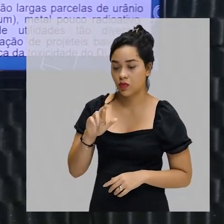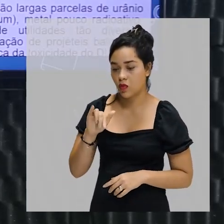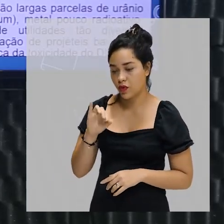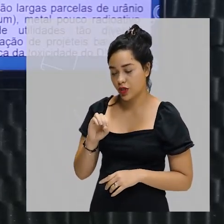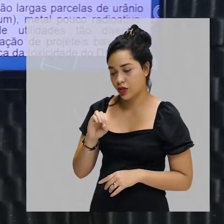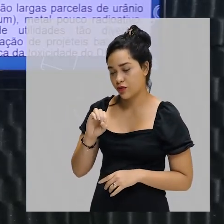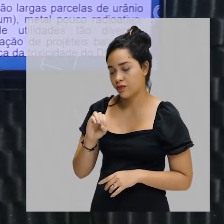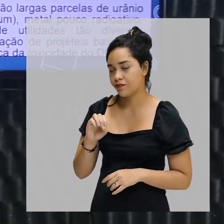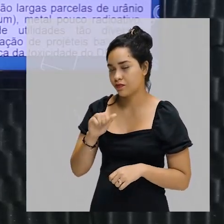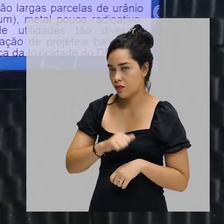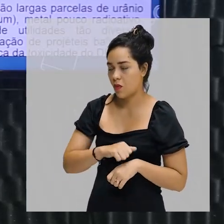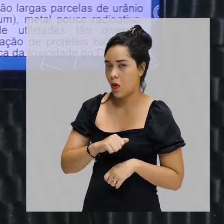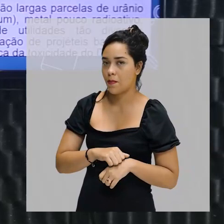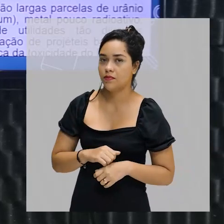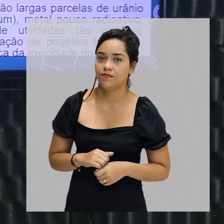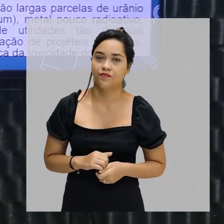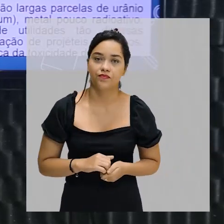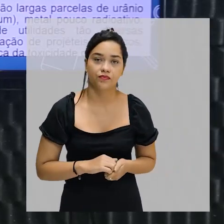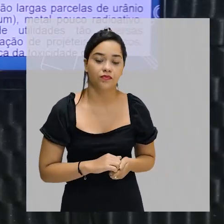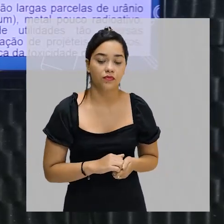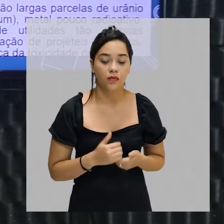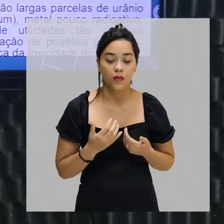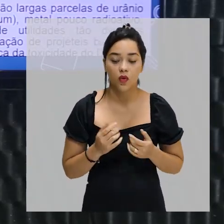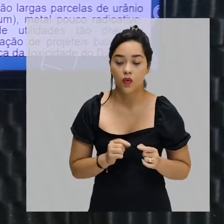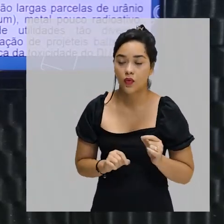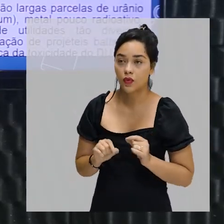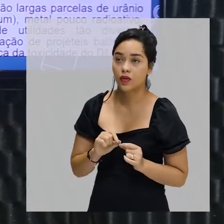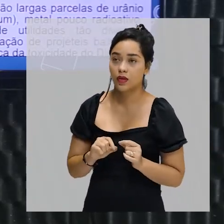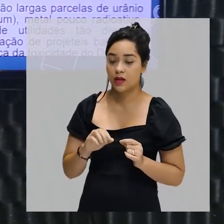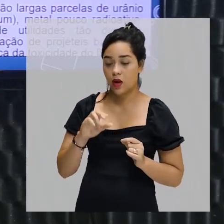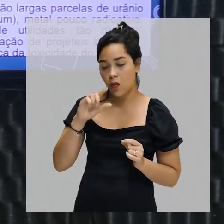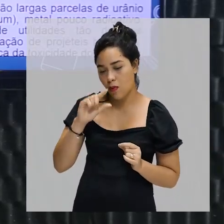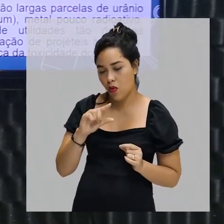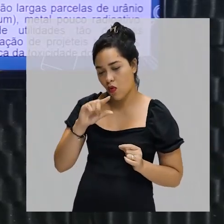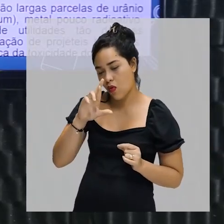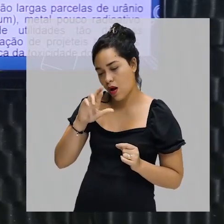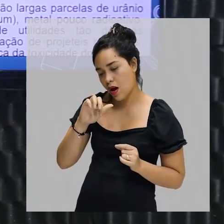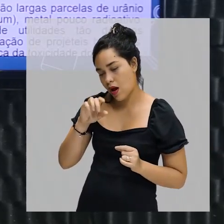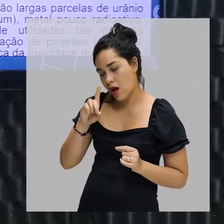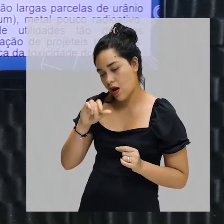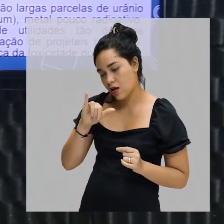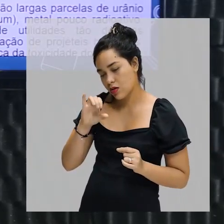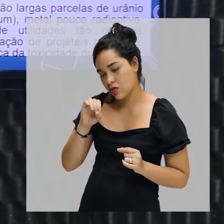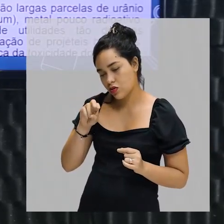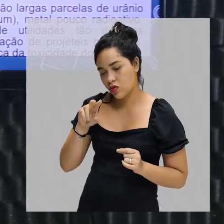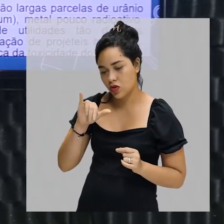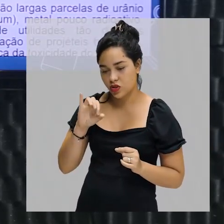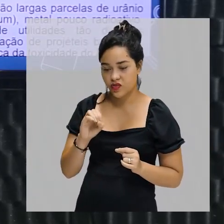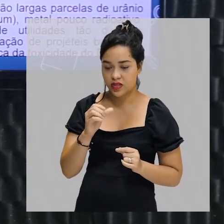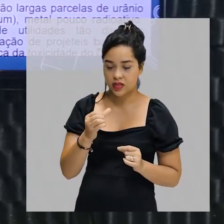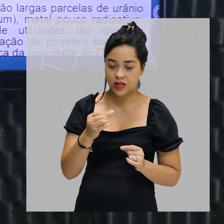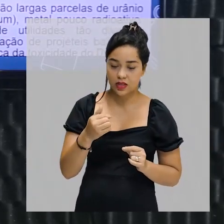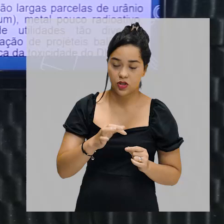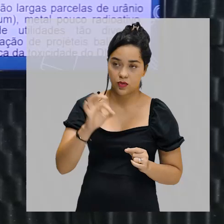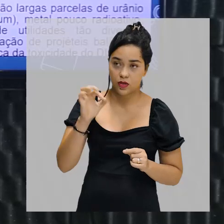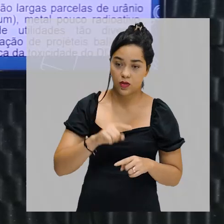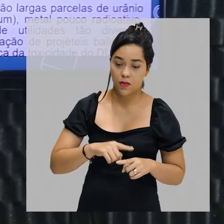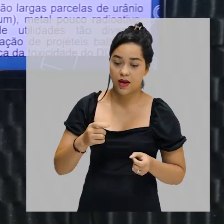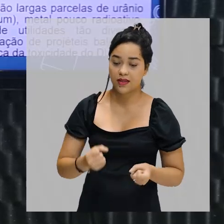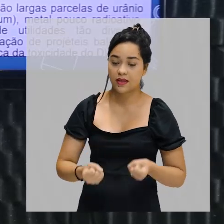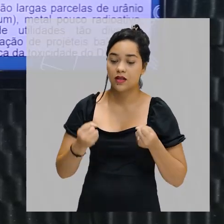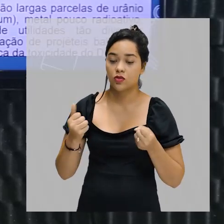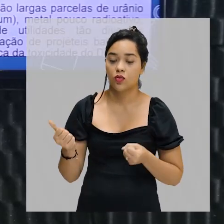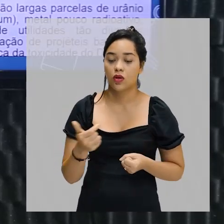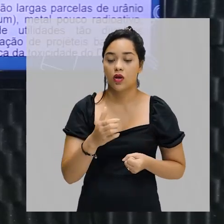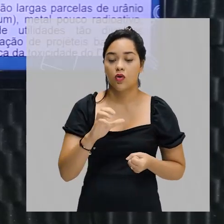empobrecido, urânio pobre, que é um metal pouco radioativo, certo? 67% mais denso que o